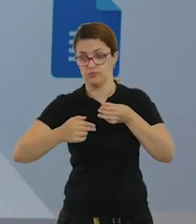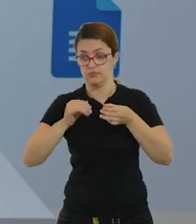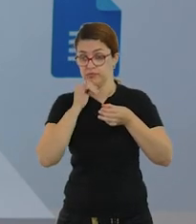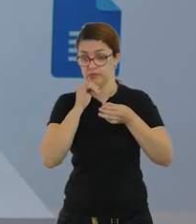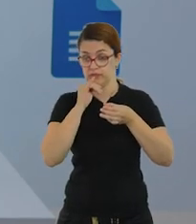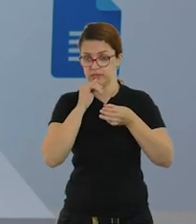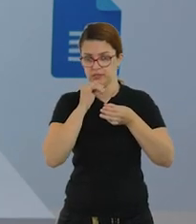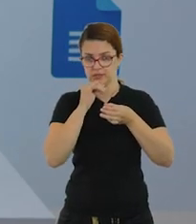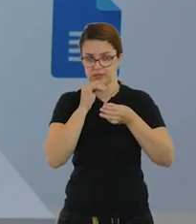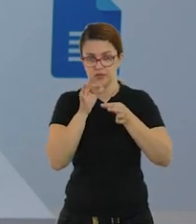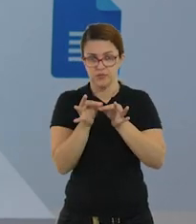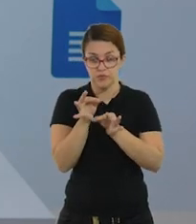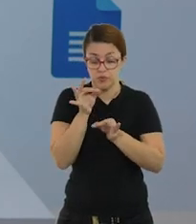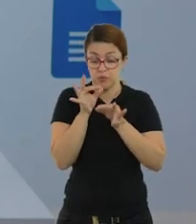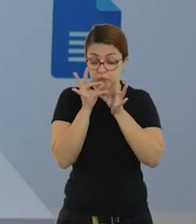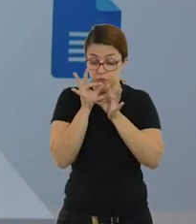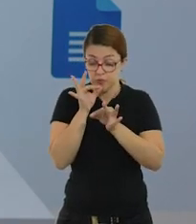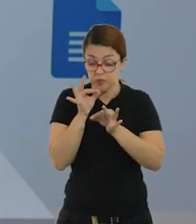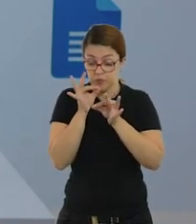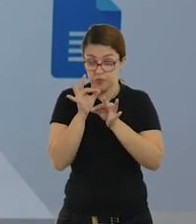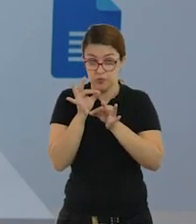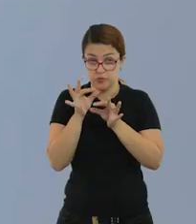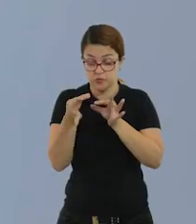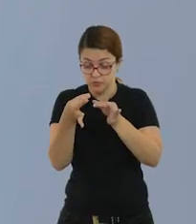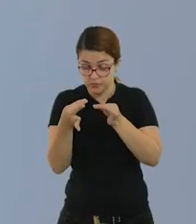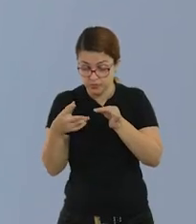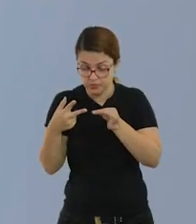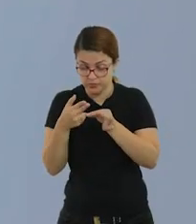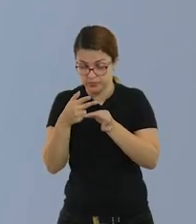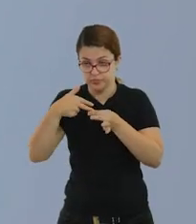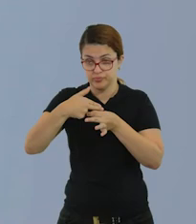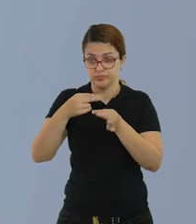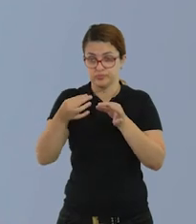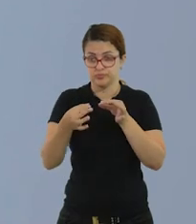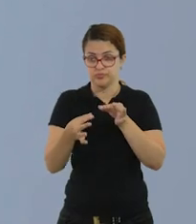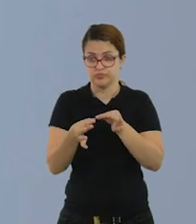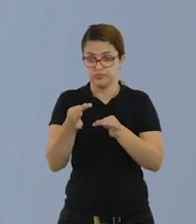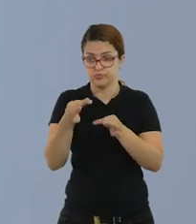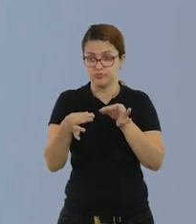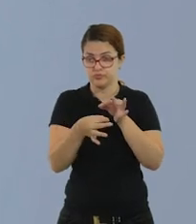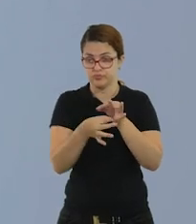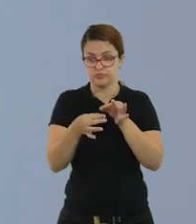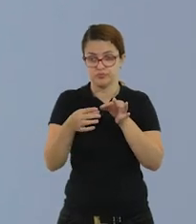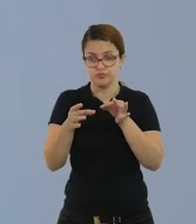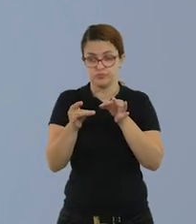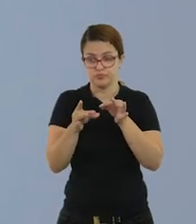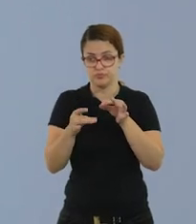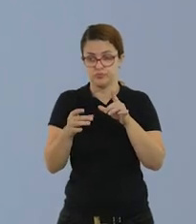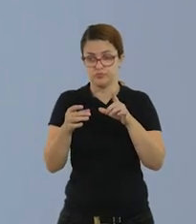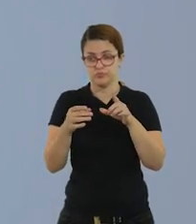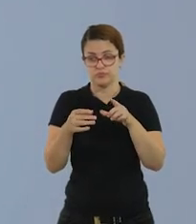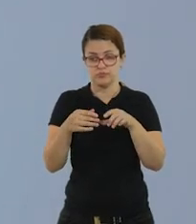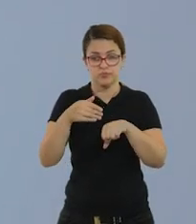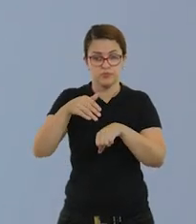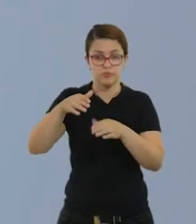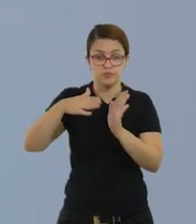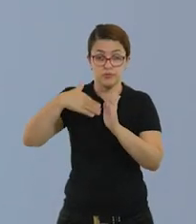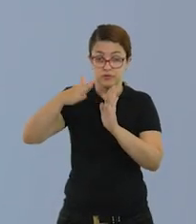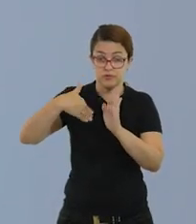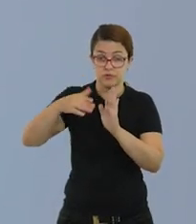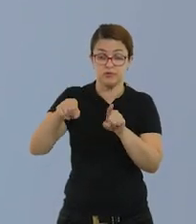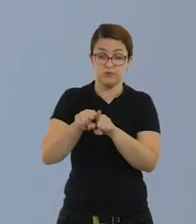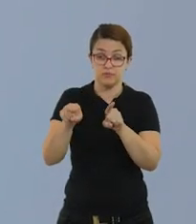por exemplo, ó, eu colei canudinho para fazer a bolinha foi papelão. E